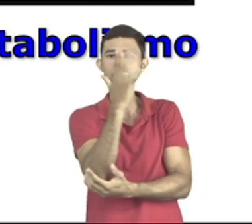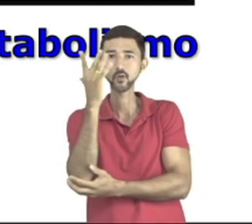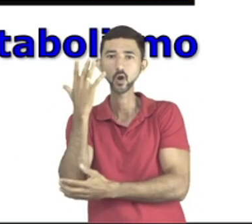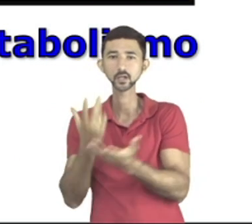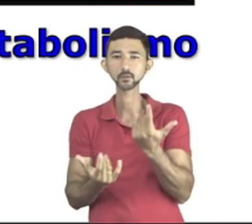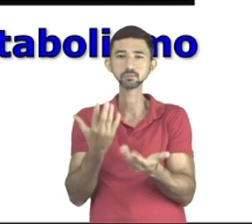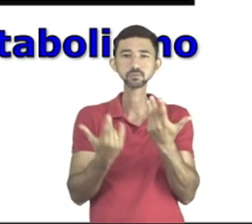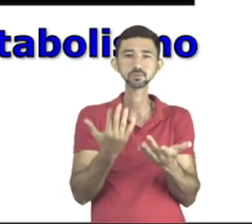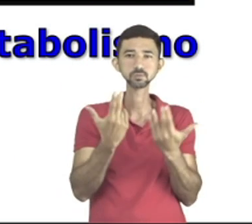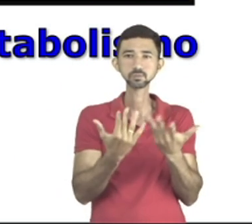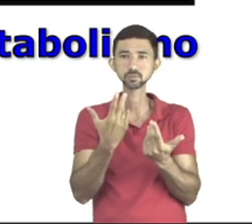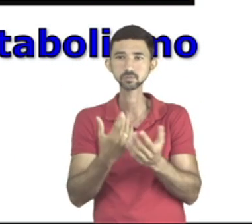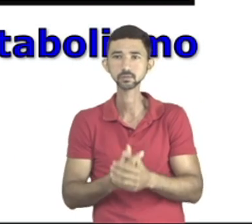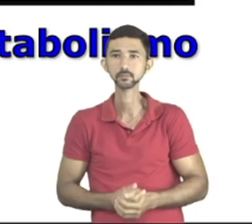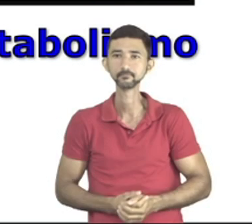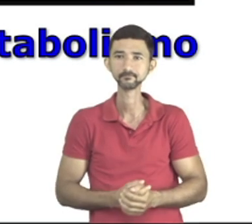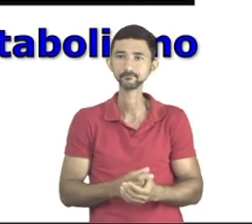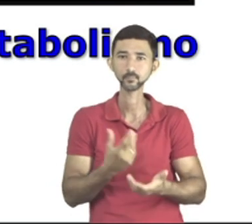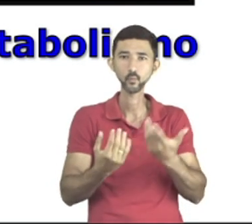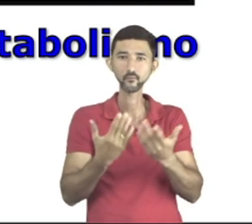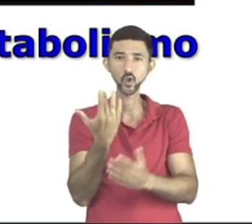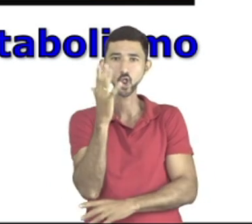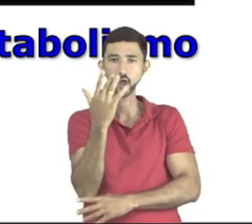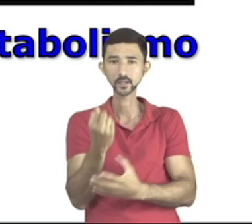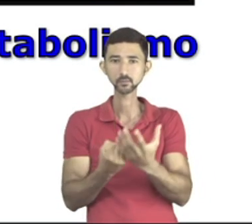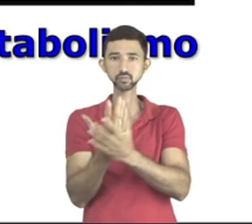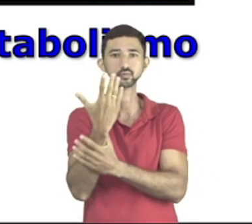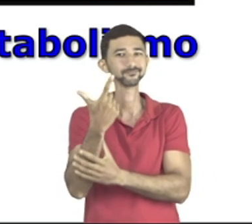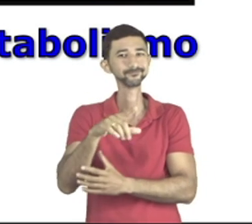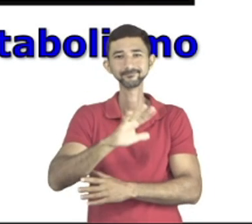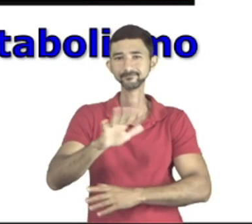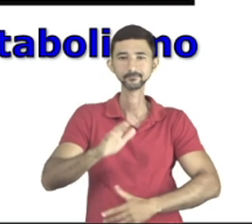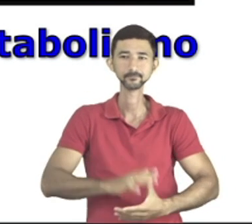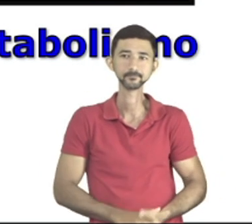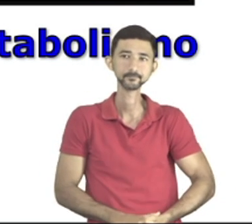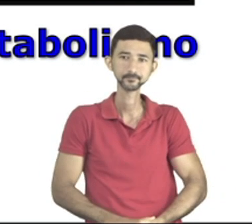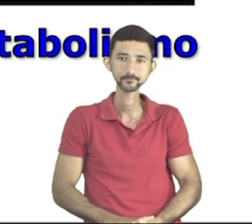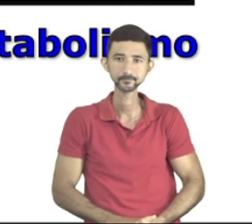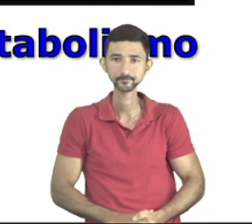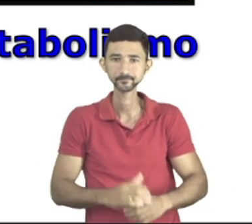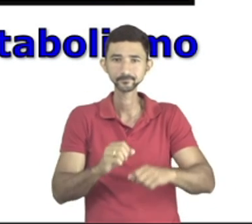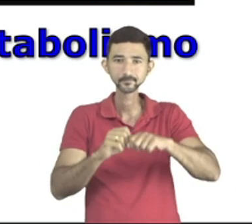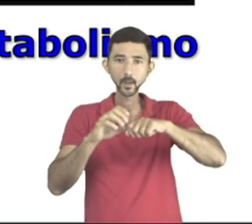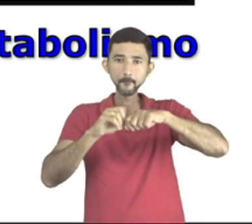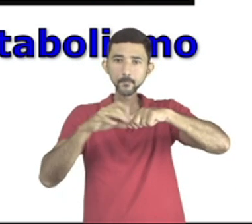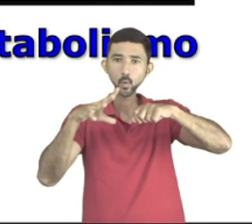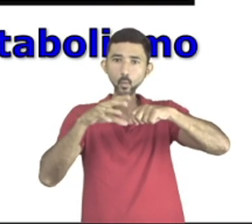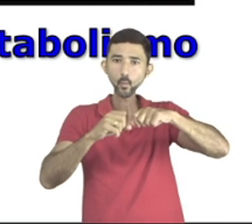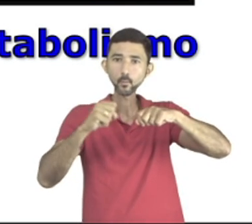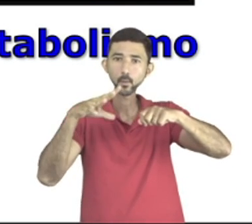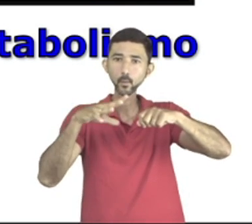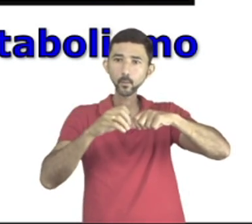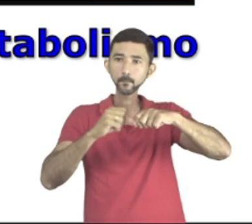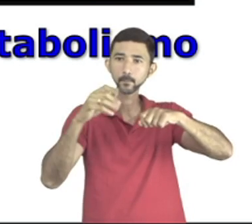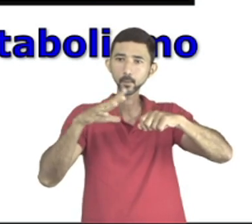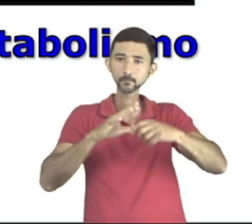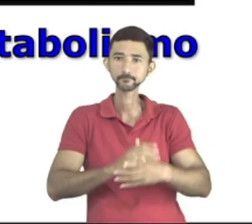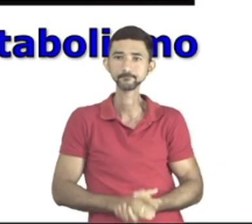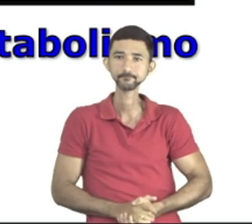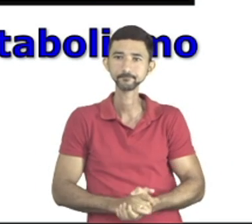queimando, produziu carvão, não consegue trazer mais a floresta novamente. Bioluminescência, produziu luz, não vai mais